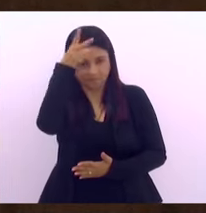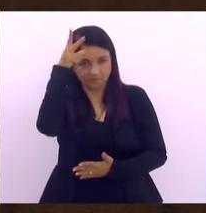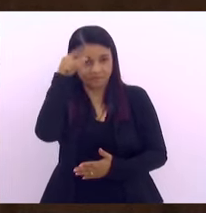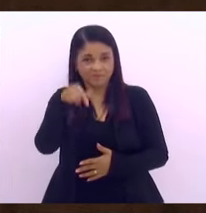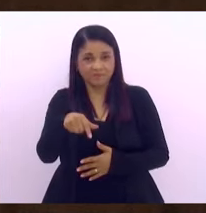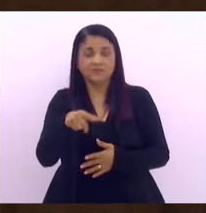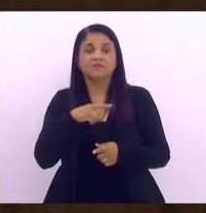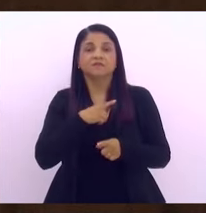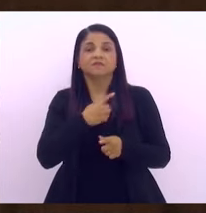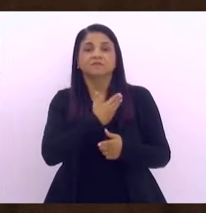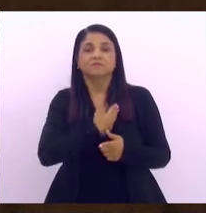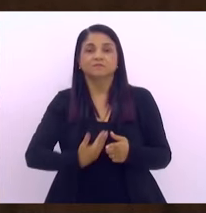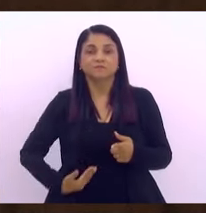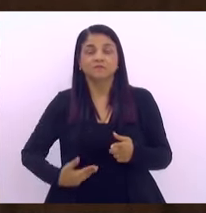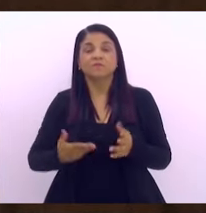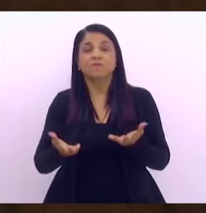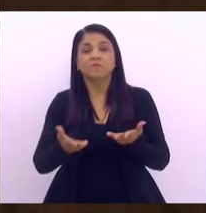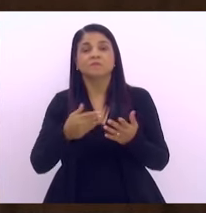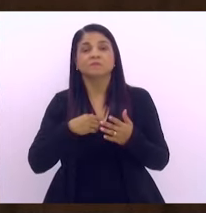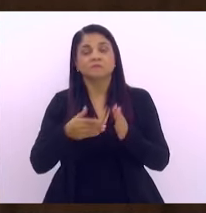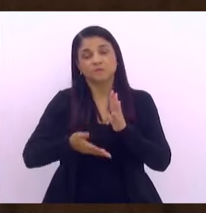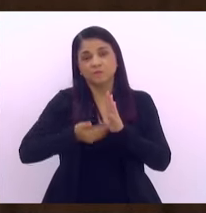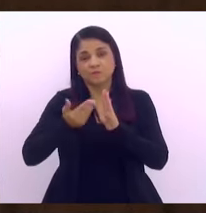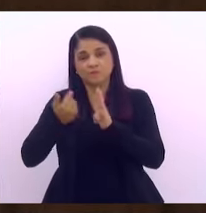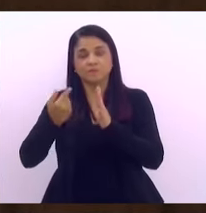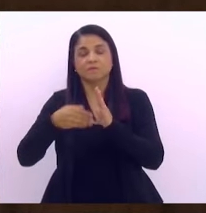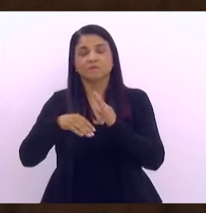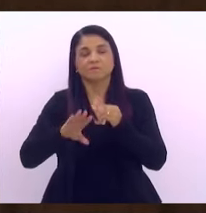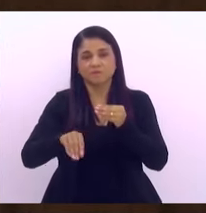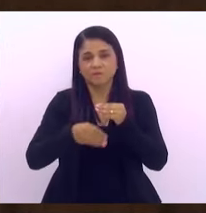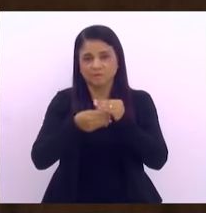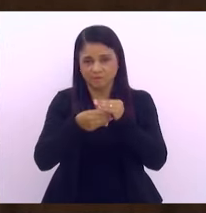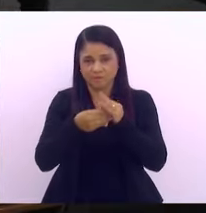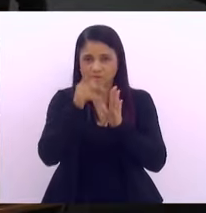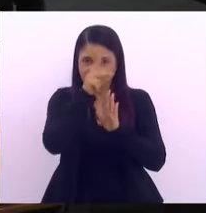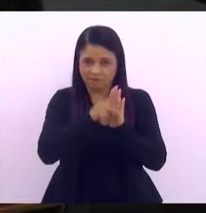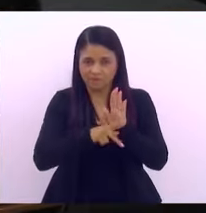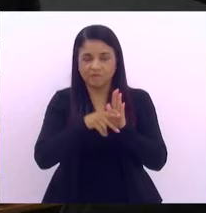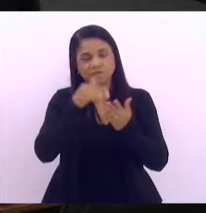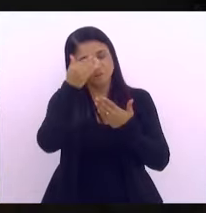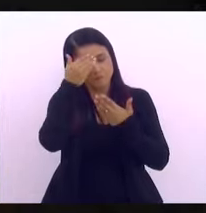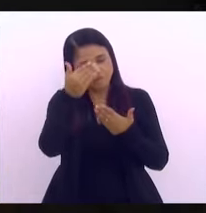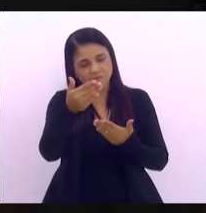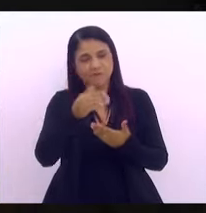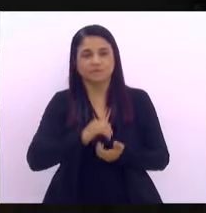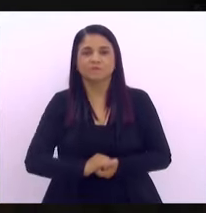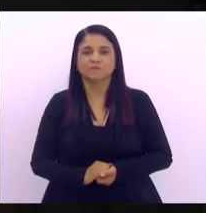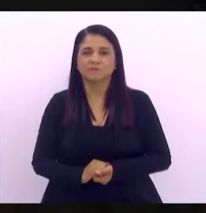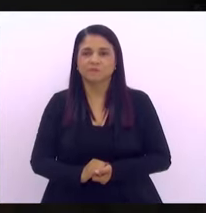para retirar as emendas que nós fizemos nesse projeto. Obrigada, presidente.